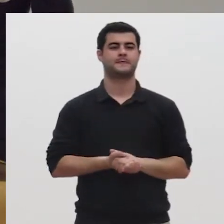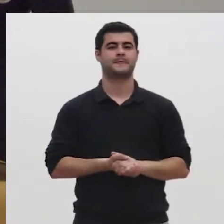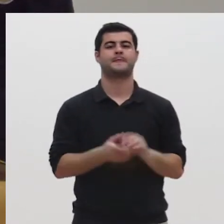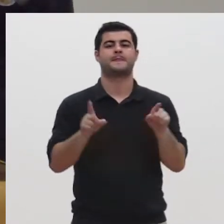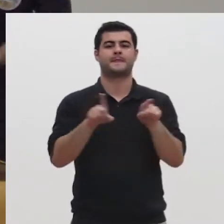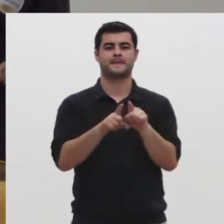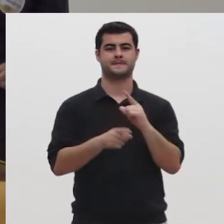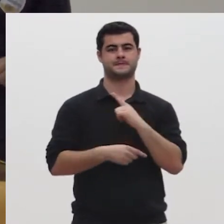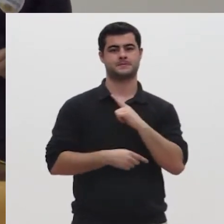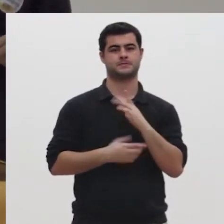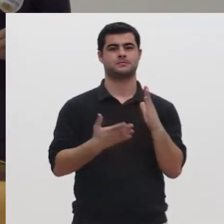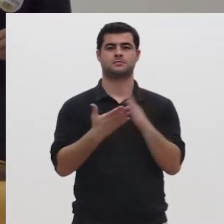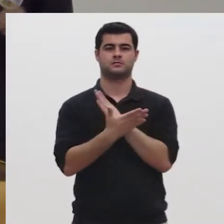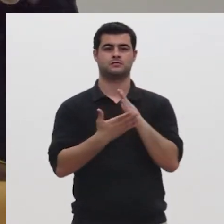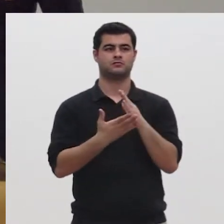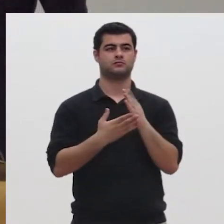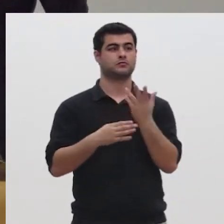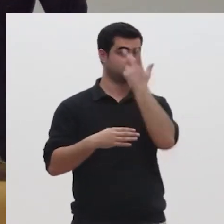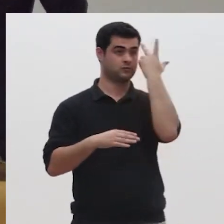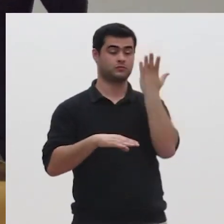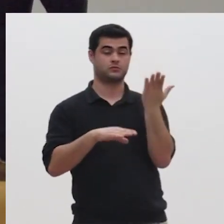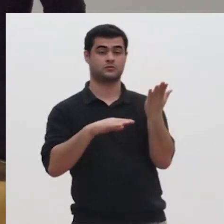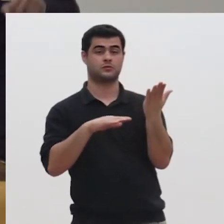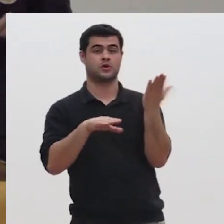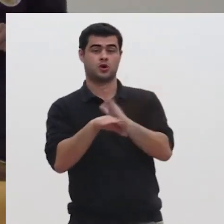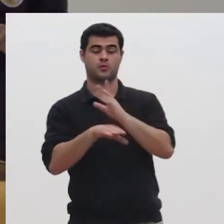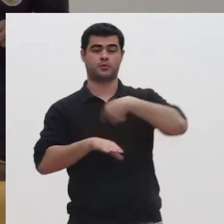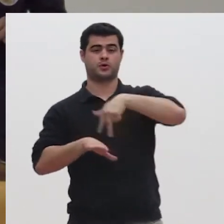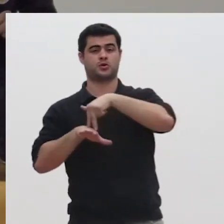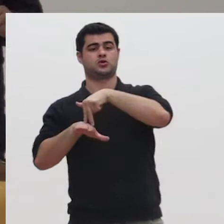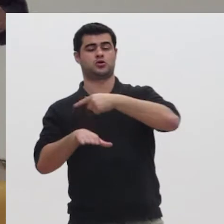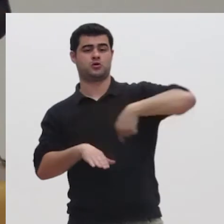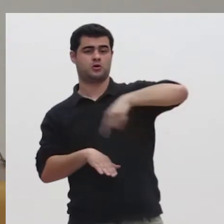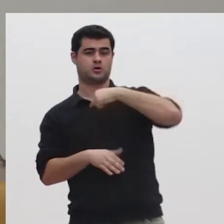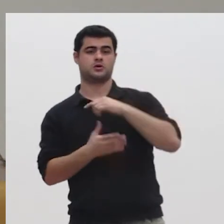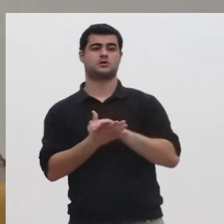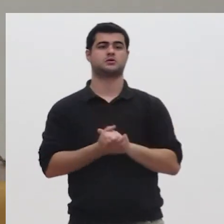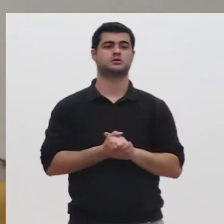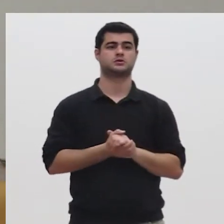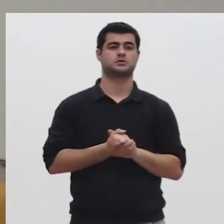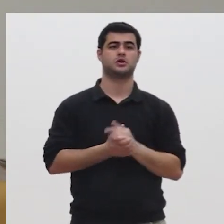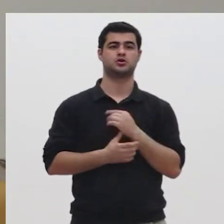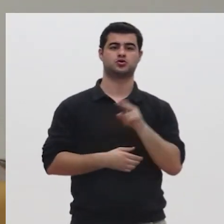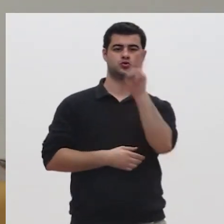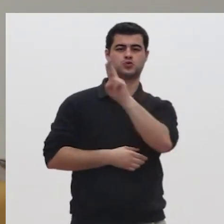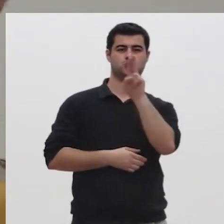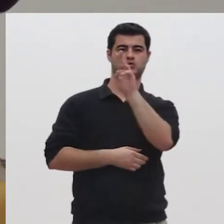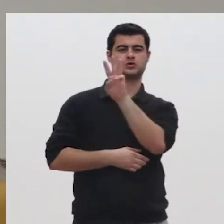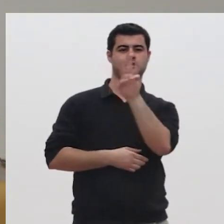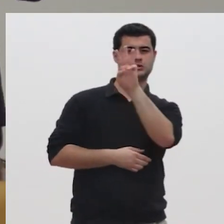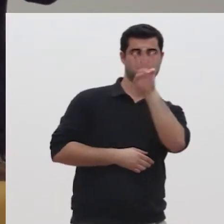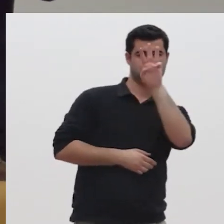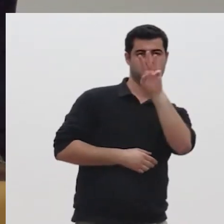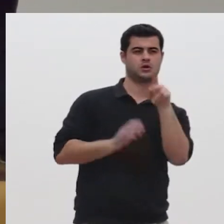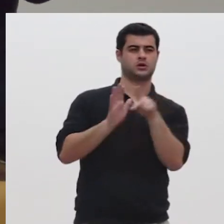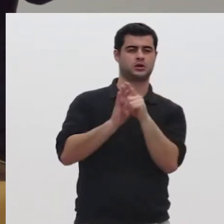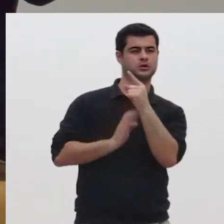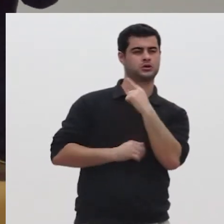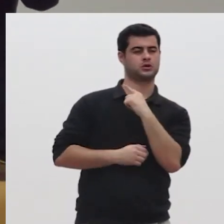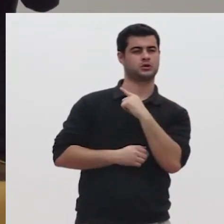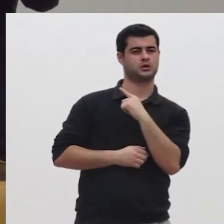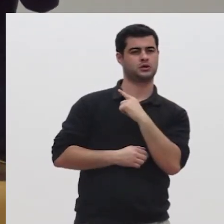é como a gente está financiando a nossa campanha. A gente usou o software, o site catarse.me. Vocês entram lá, é